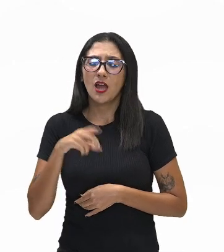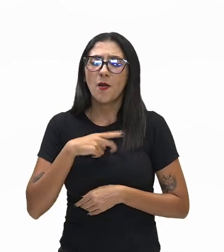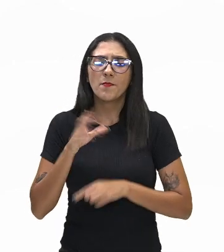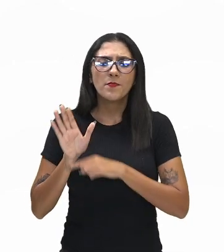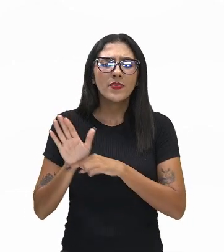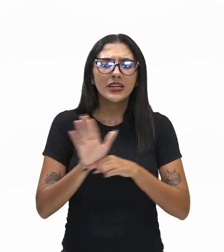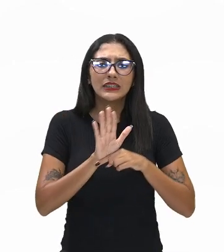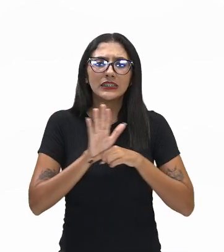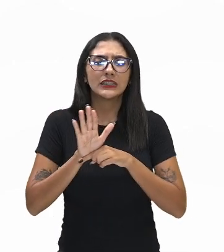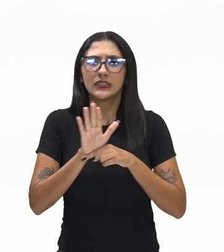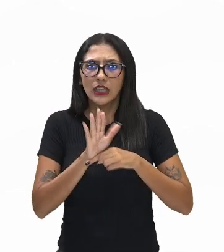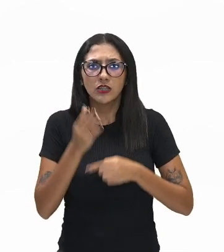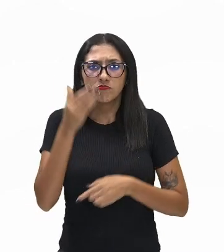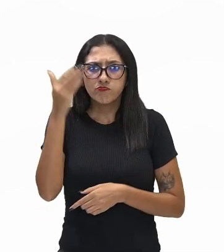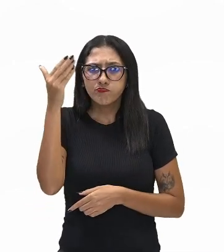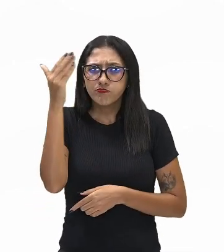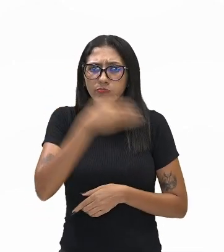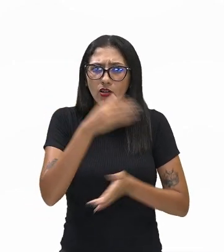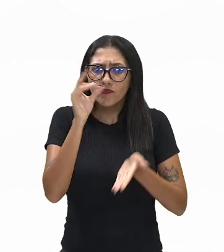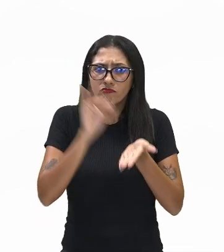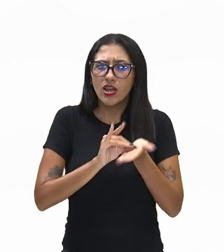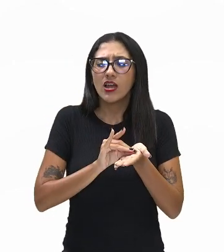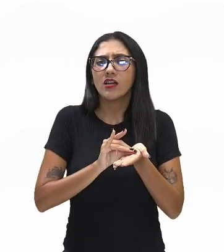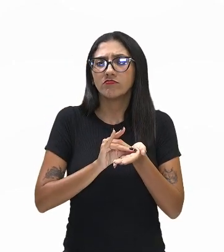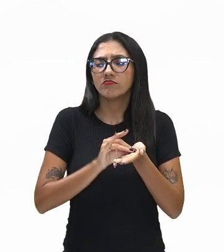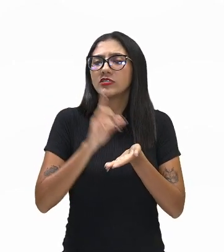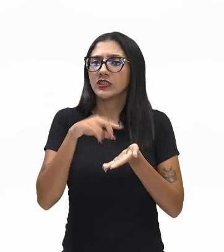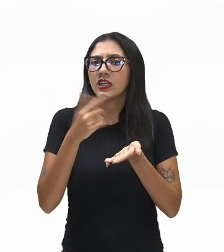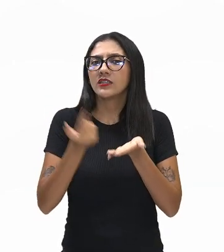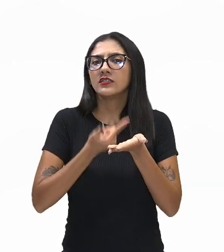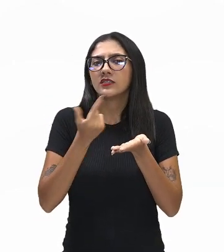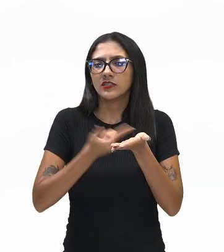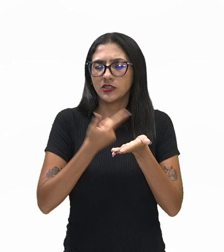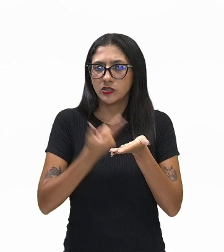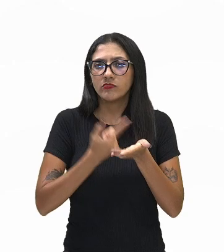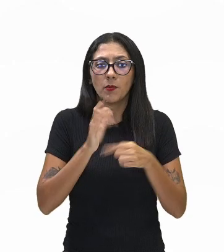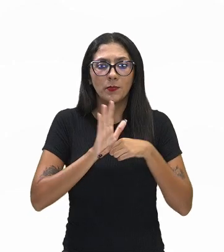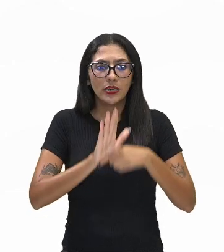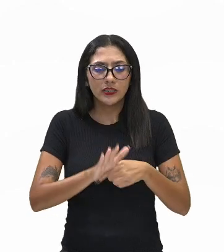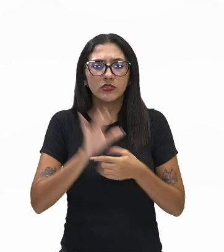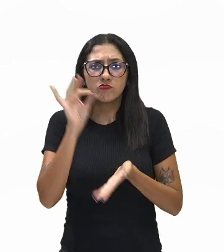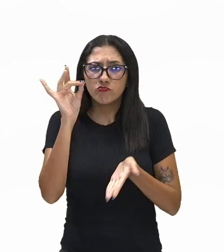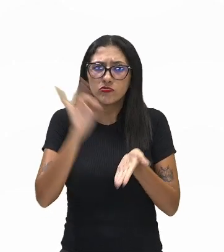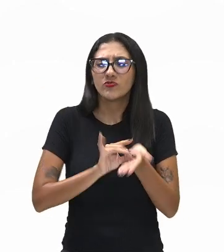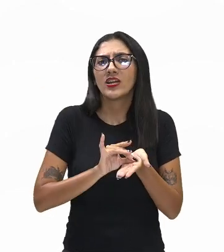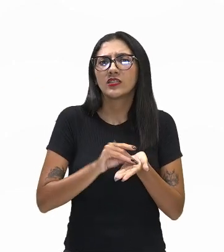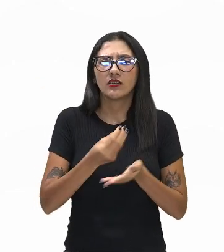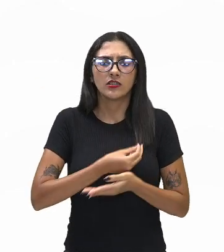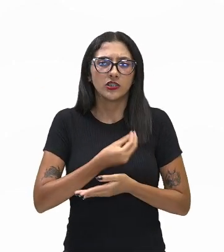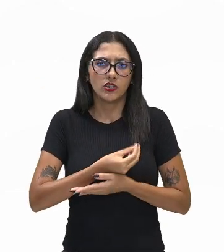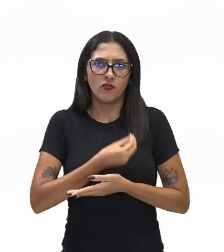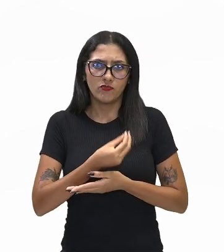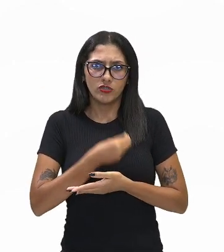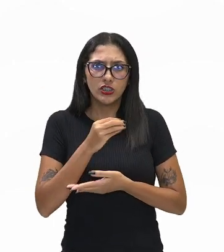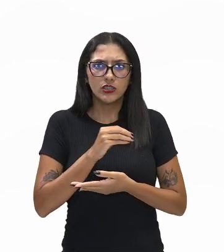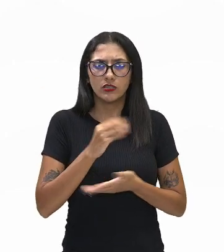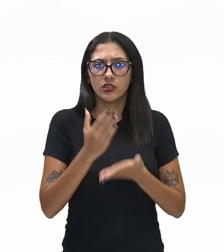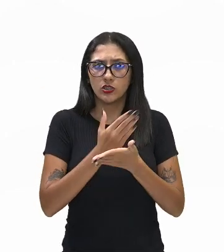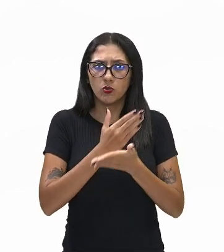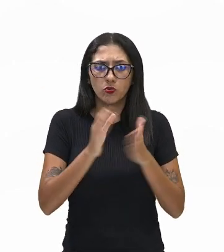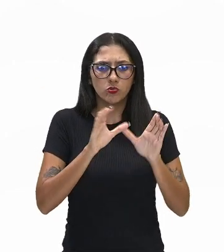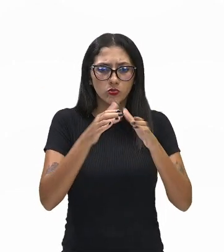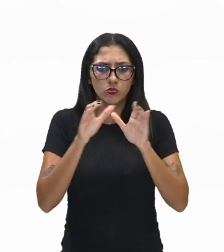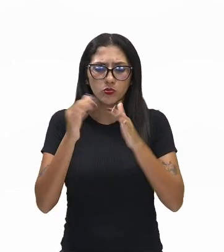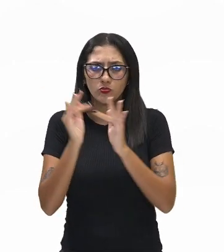bastante realista em Vidas Secas, né, que mostra a realidade do brasileiro e algumas